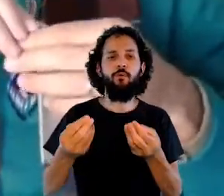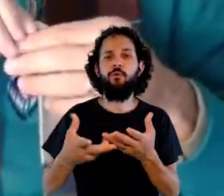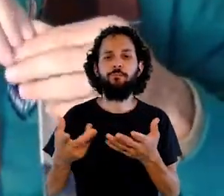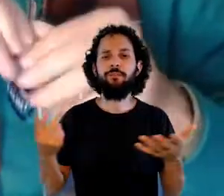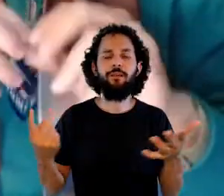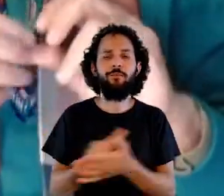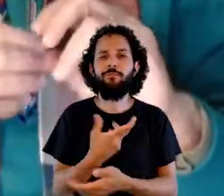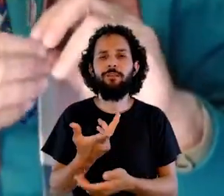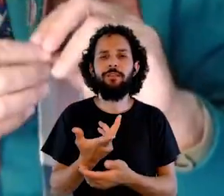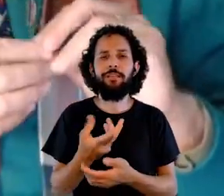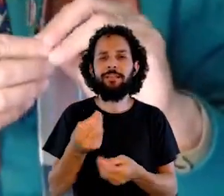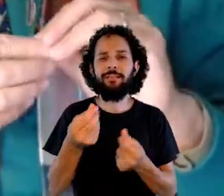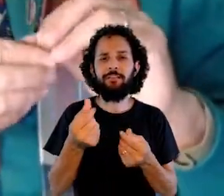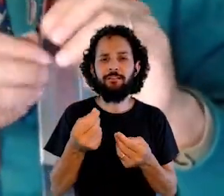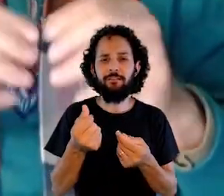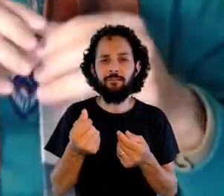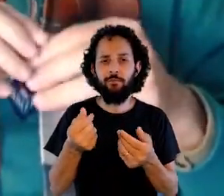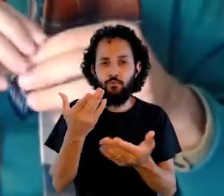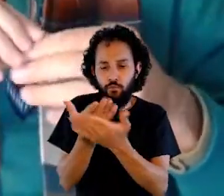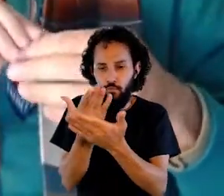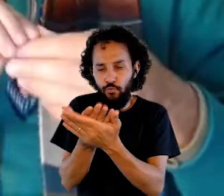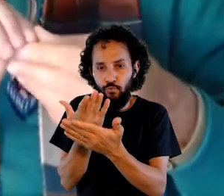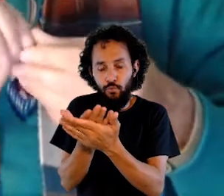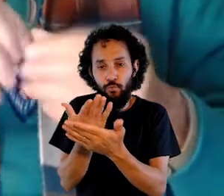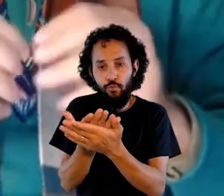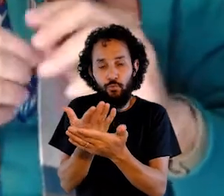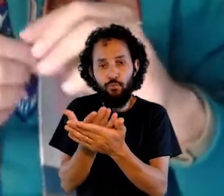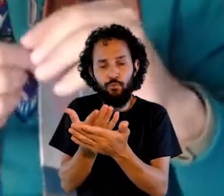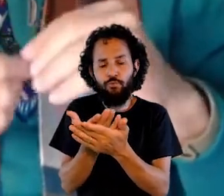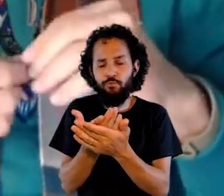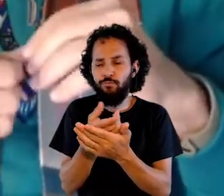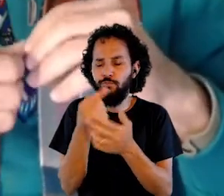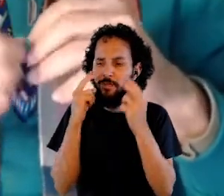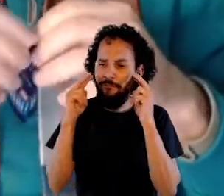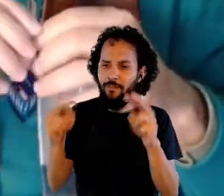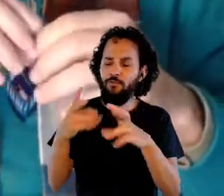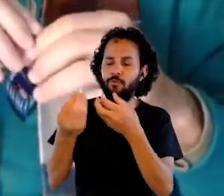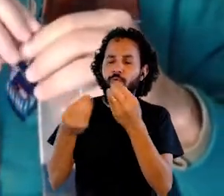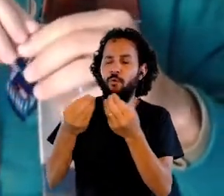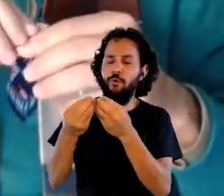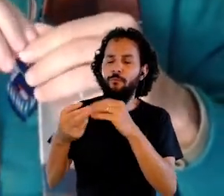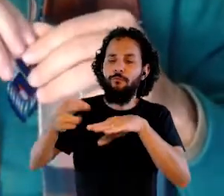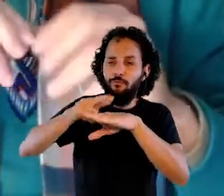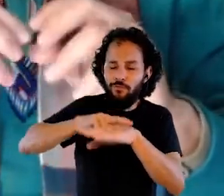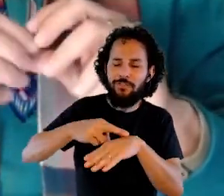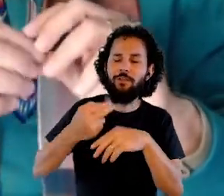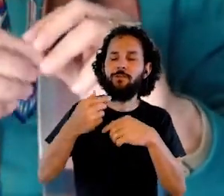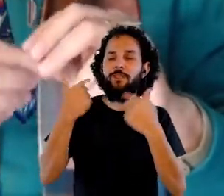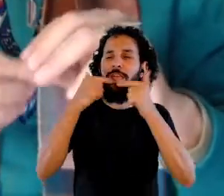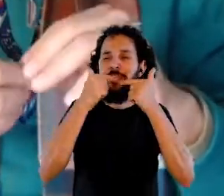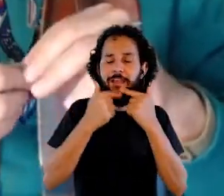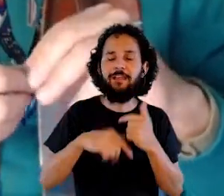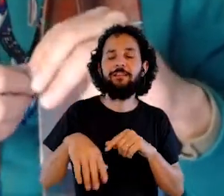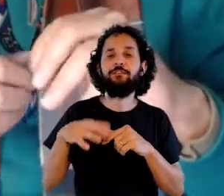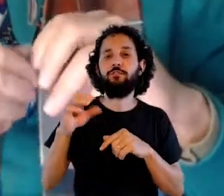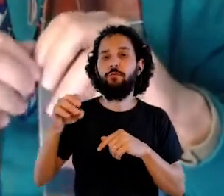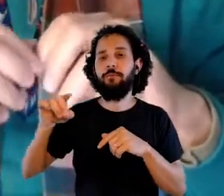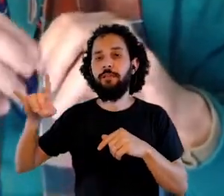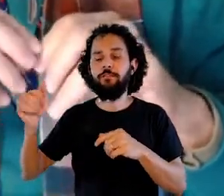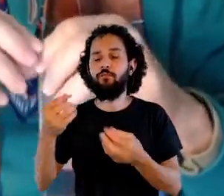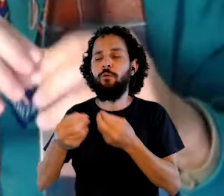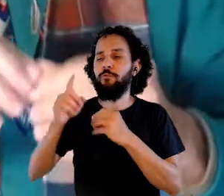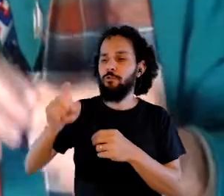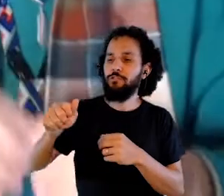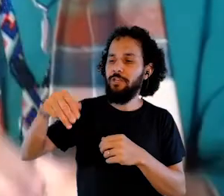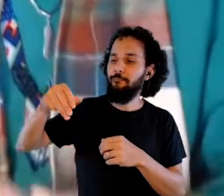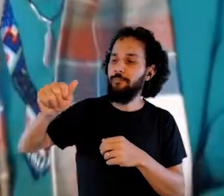do estudo do teatro a gente estuda muito a função do riso, a função da comédia, mas aí dentro do xamanismo, como que é a função do